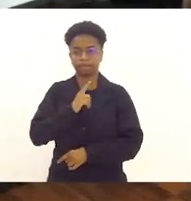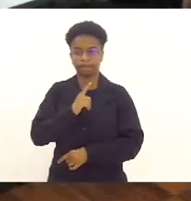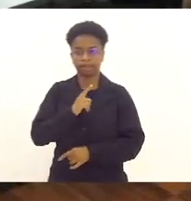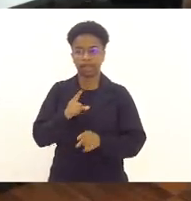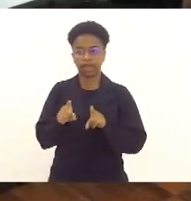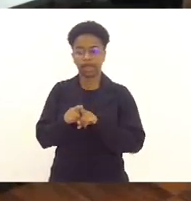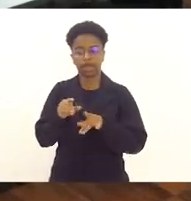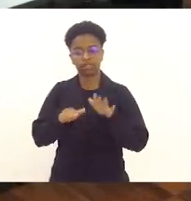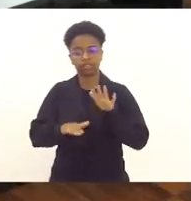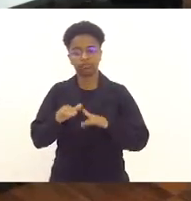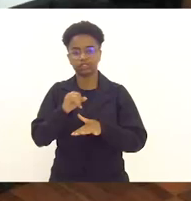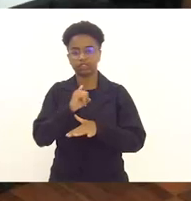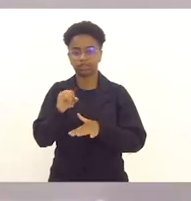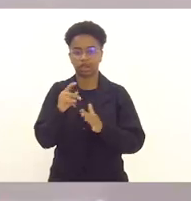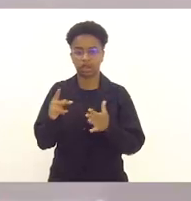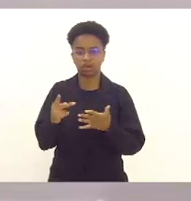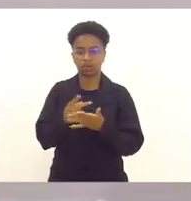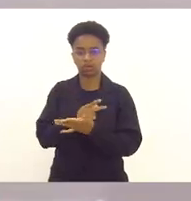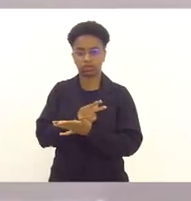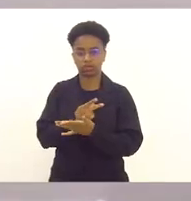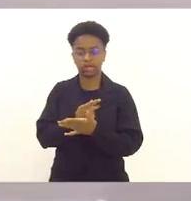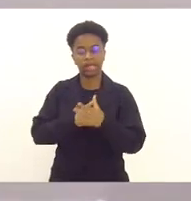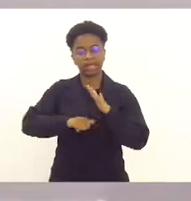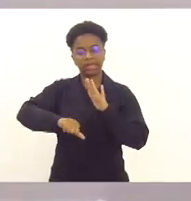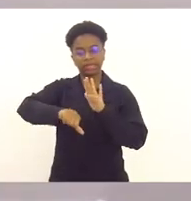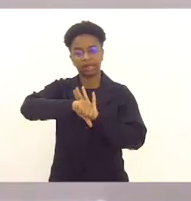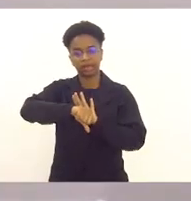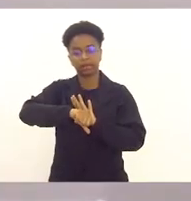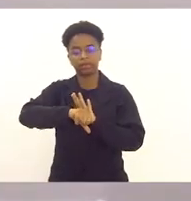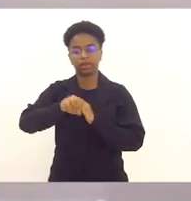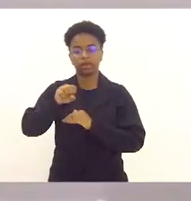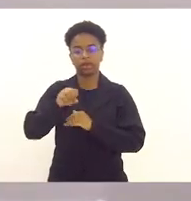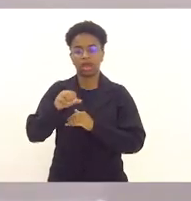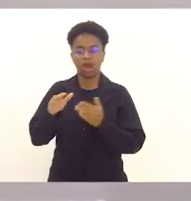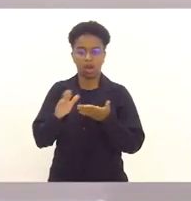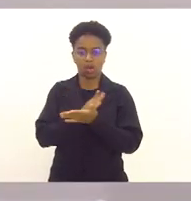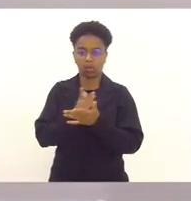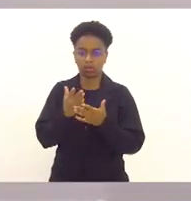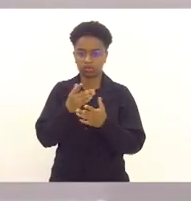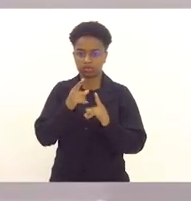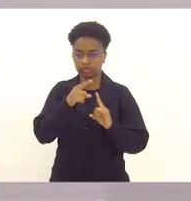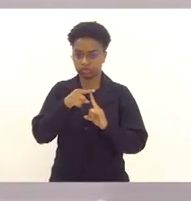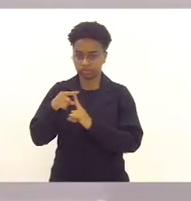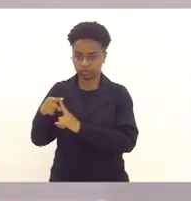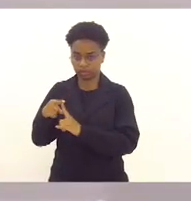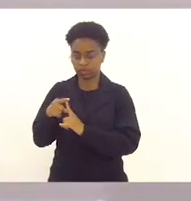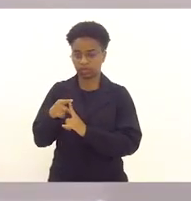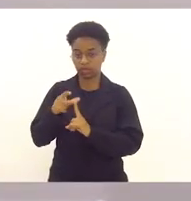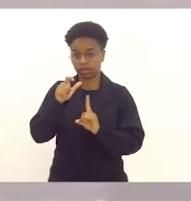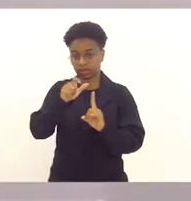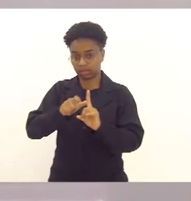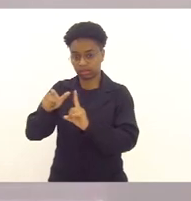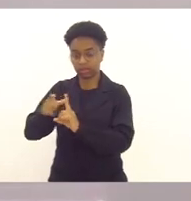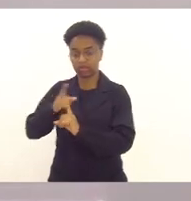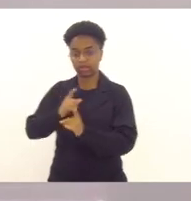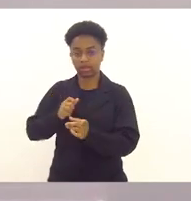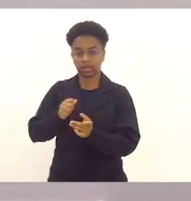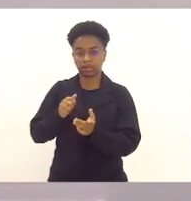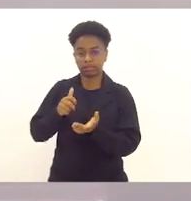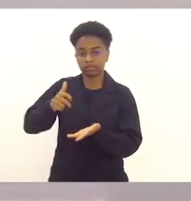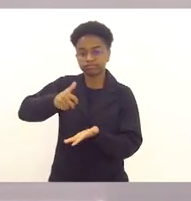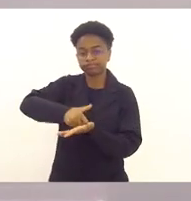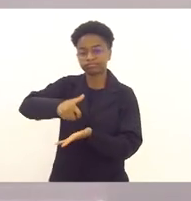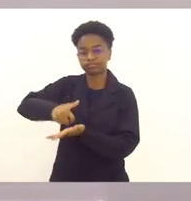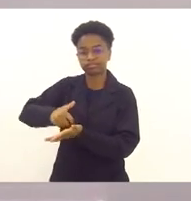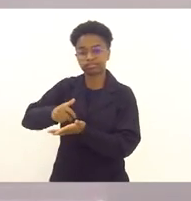porventura cometer algum ato infracional cometer algum tipo de crime ela é punida 10